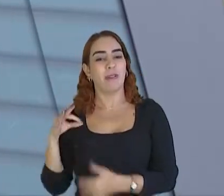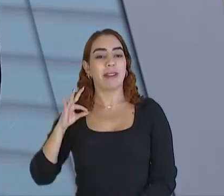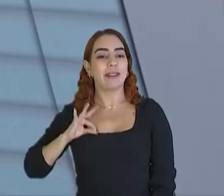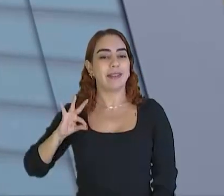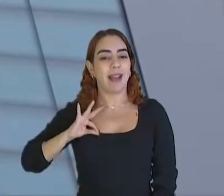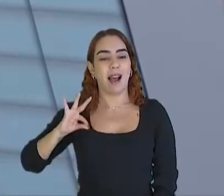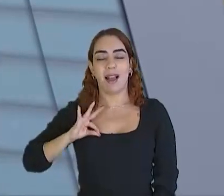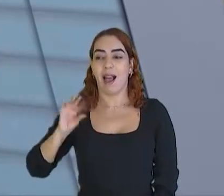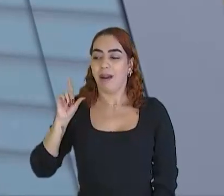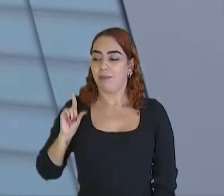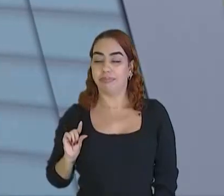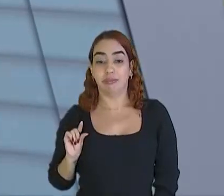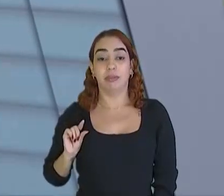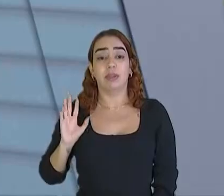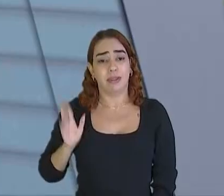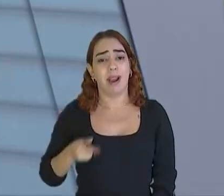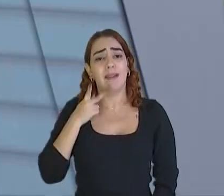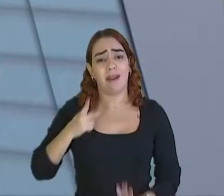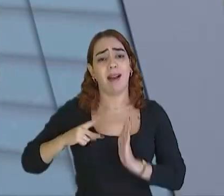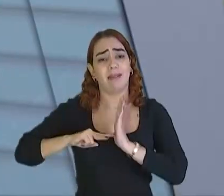precarização, que o Sindicato dos Jornalistas já falou muito isso,